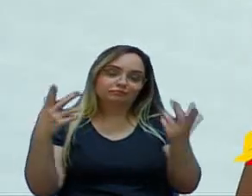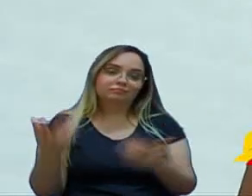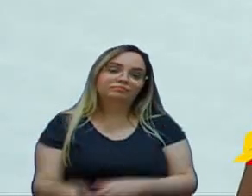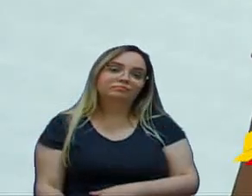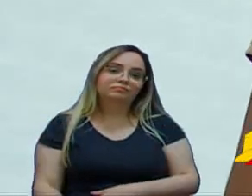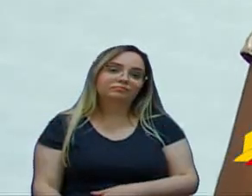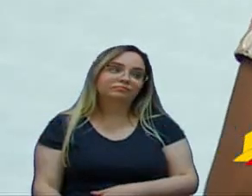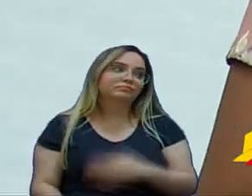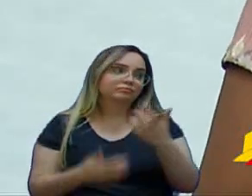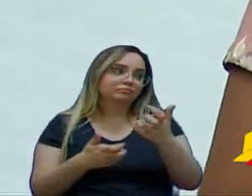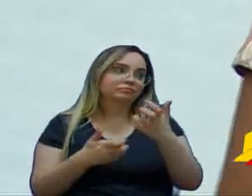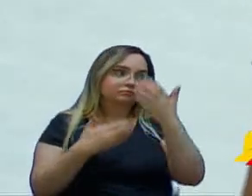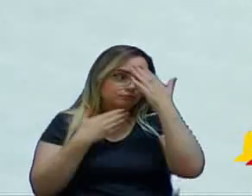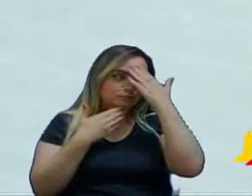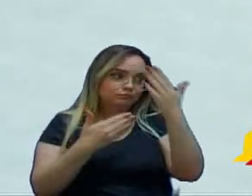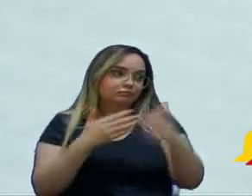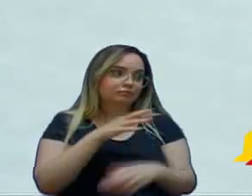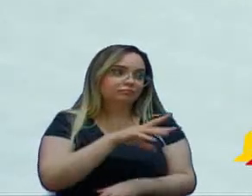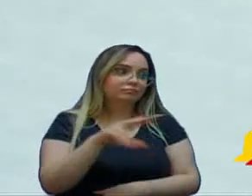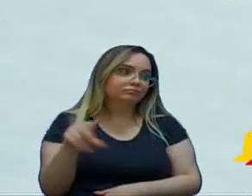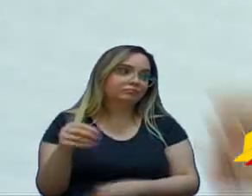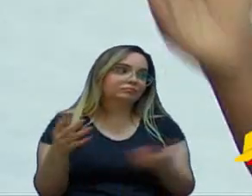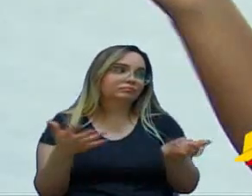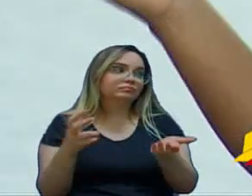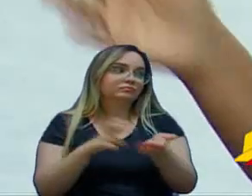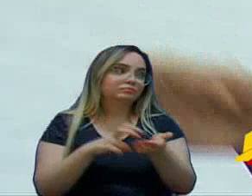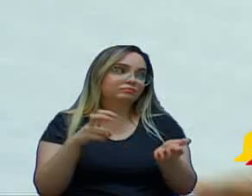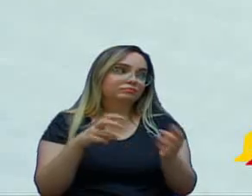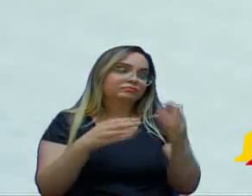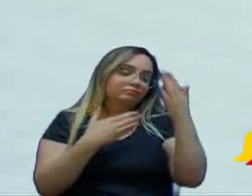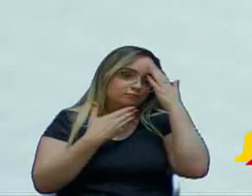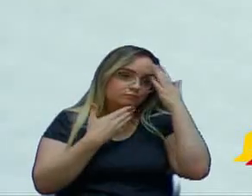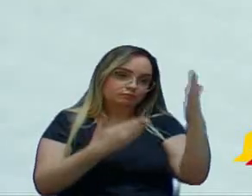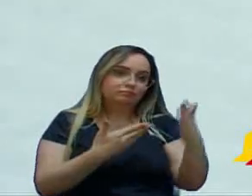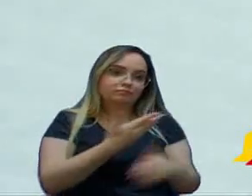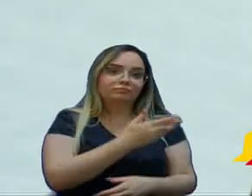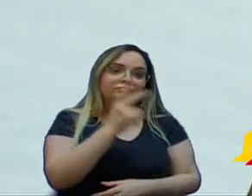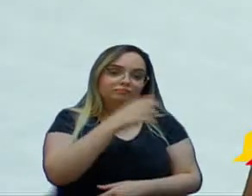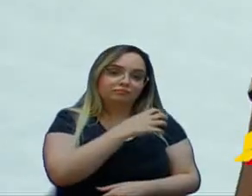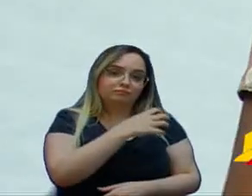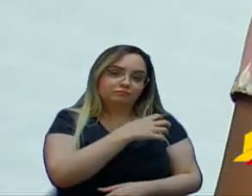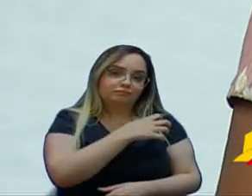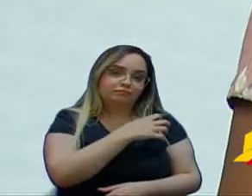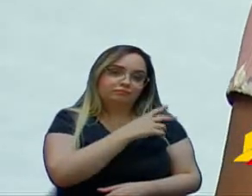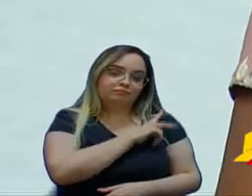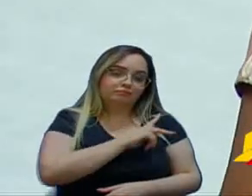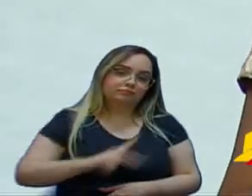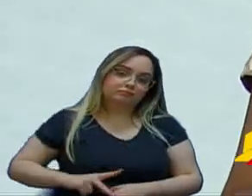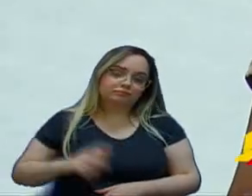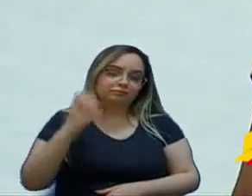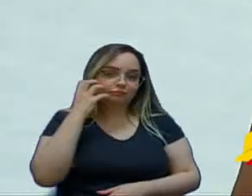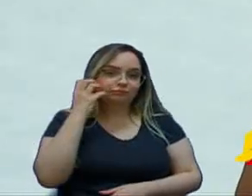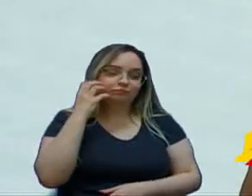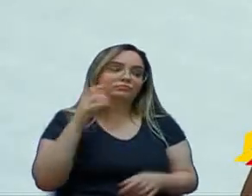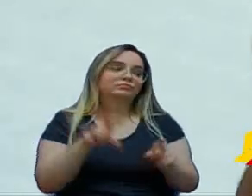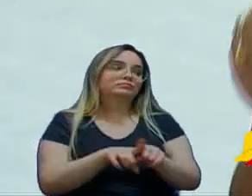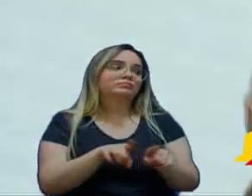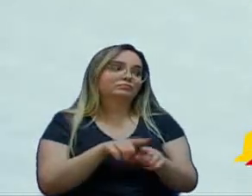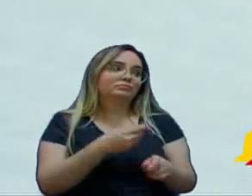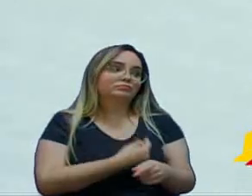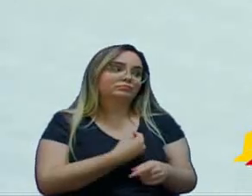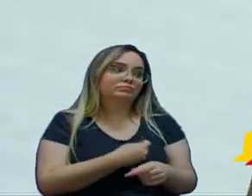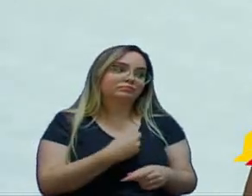quero agradecer a todos nesta manhã, agradecer ao nosso presidente, muito obrigado, e a todos presentes, Sirlene Alves,